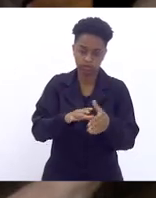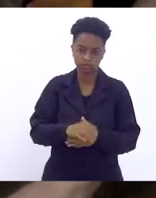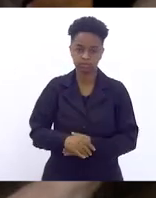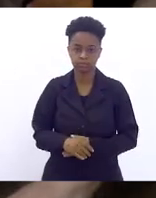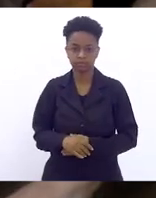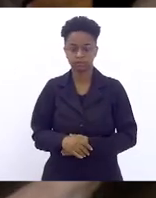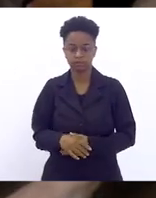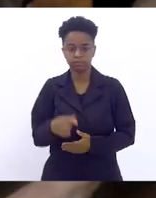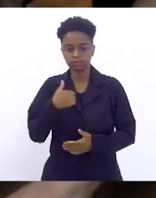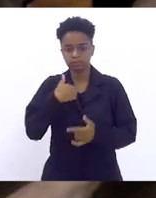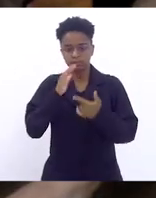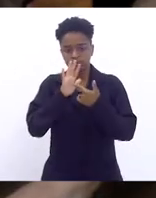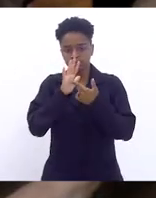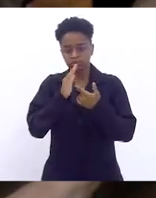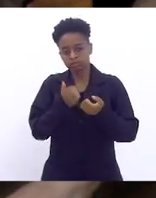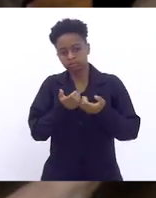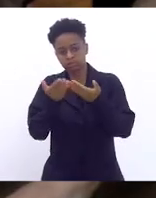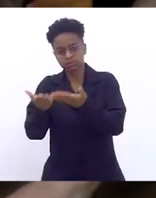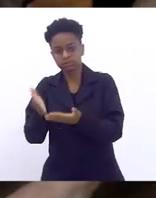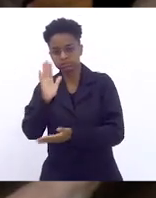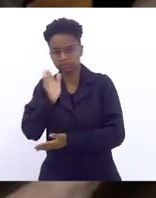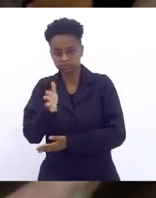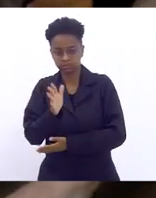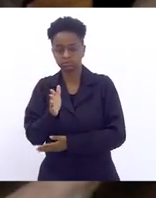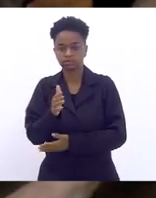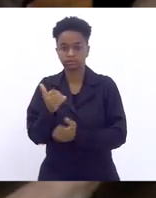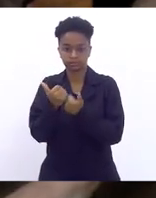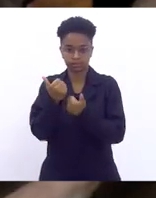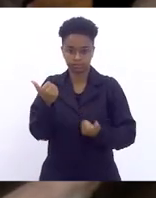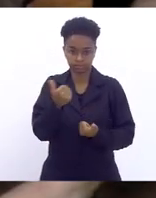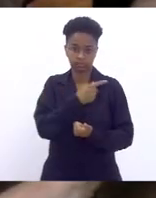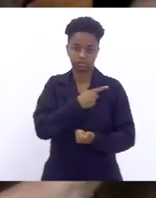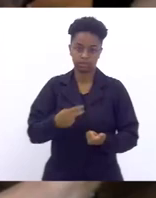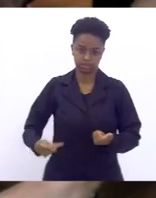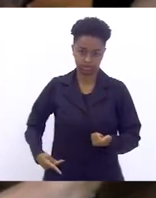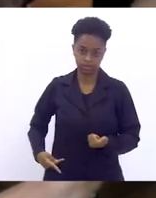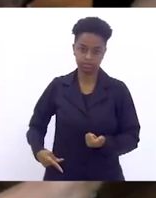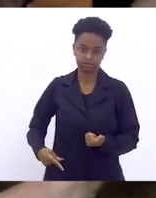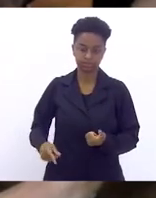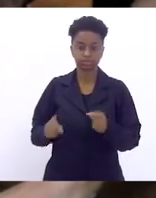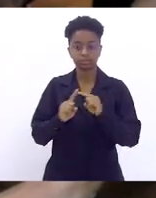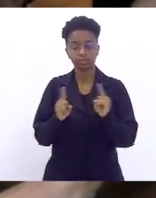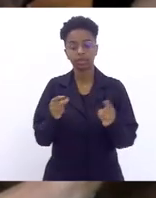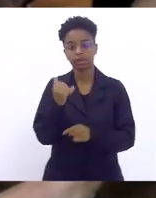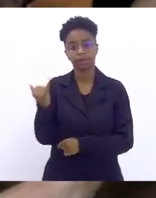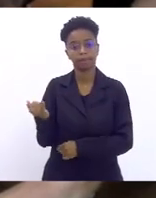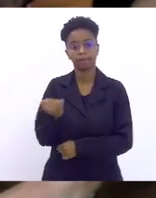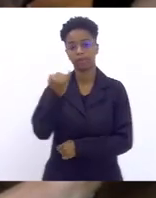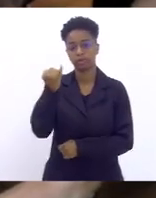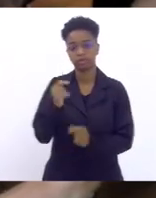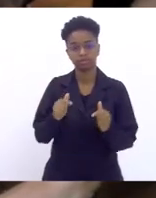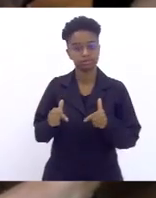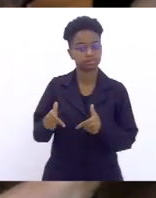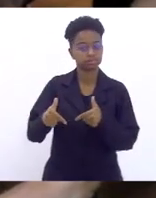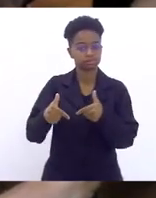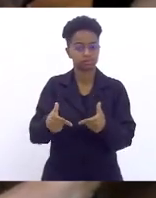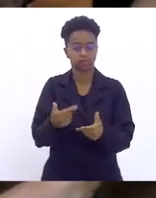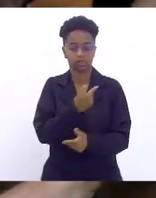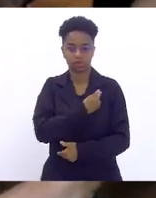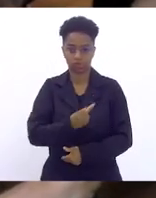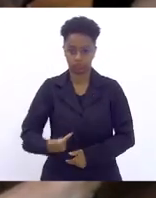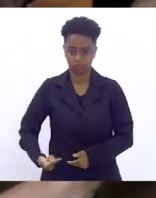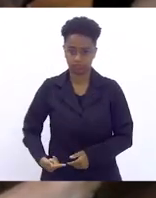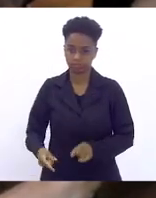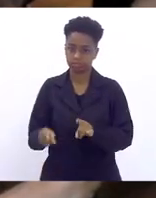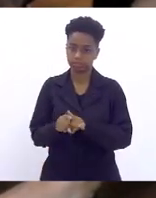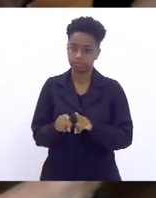já entreguei essa solicitação para o vice-presidente Geraldo Alckmin mas é importante a atuação do governo